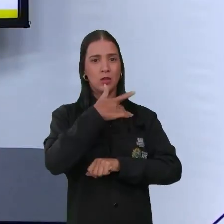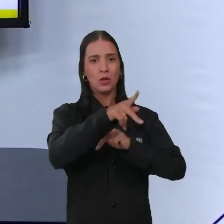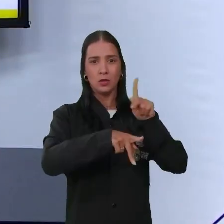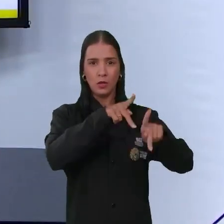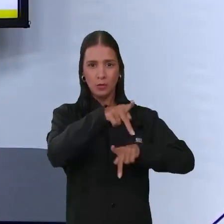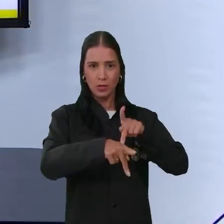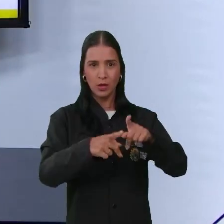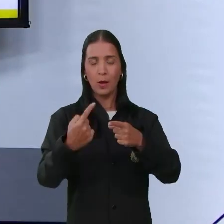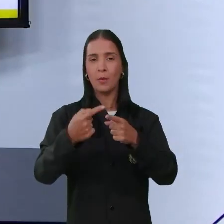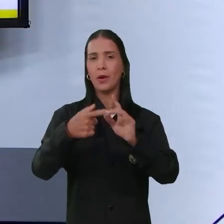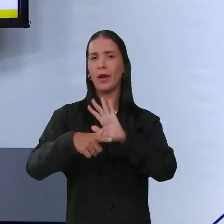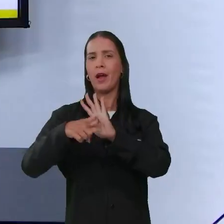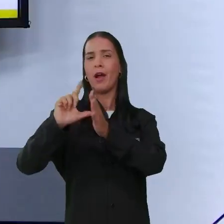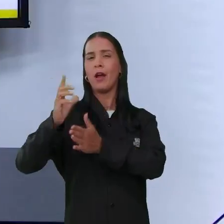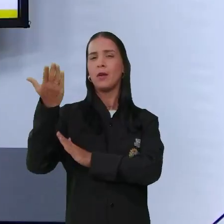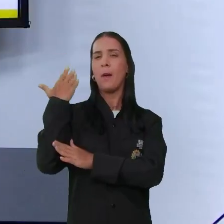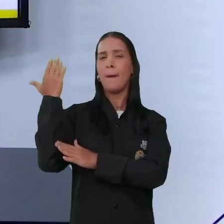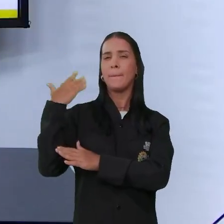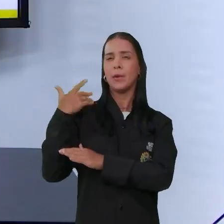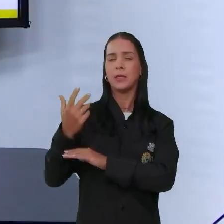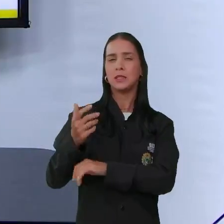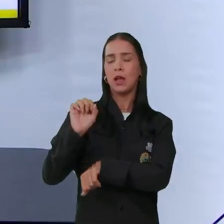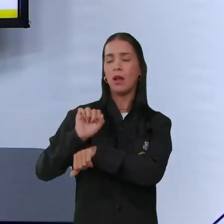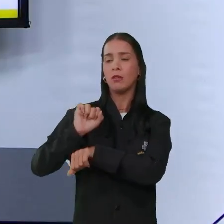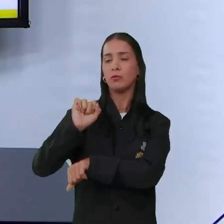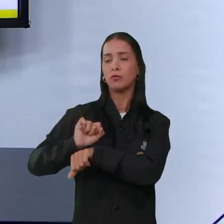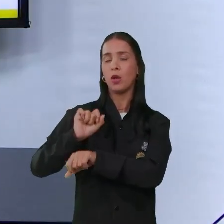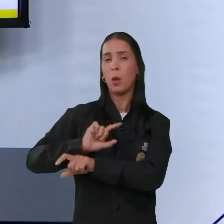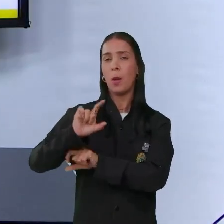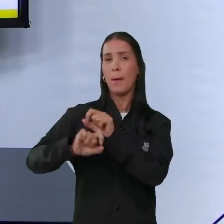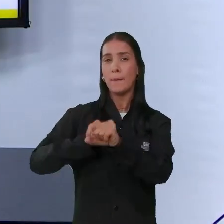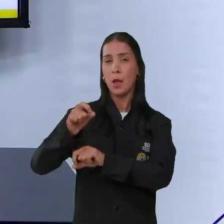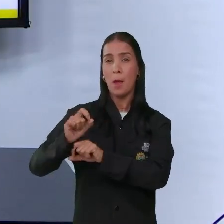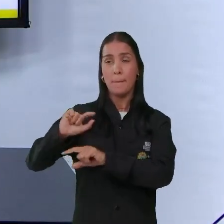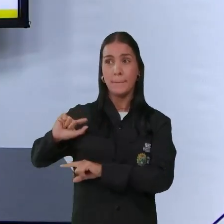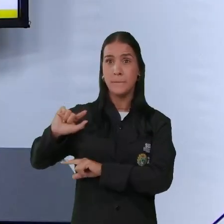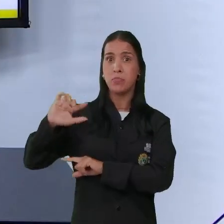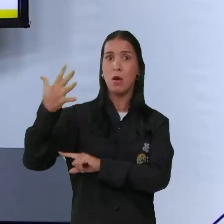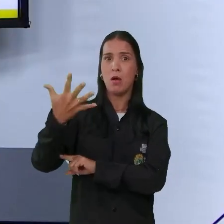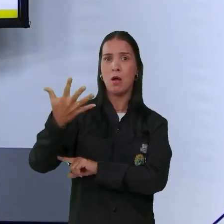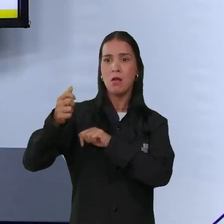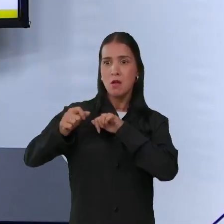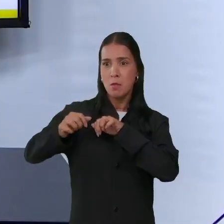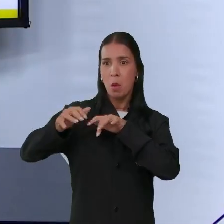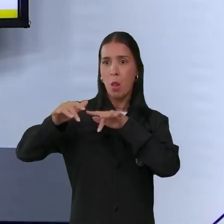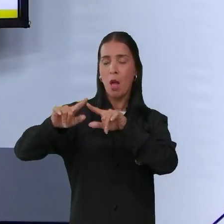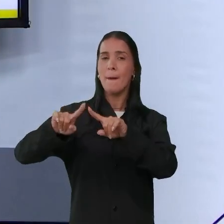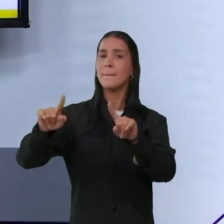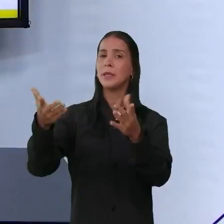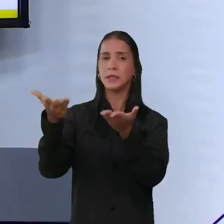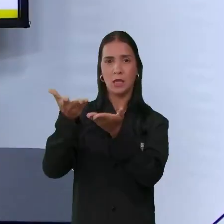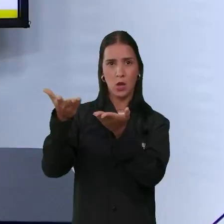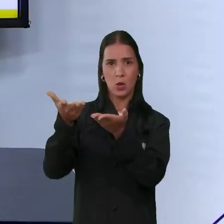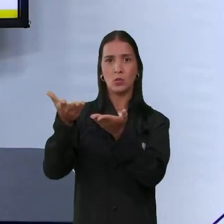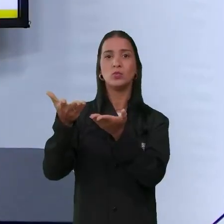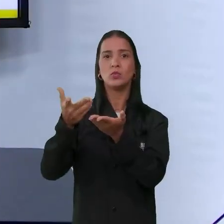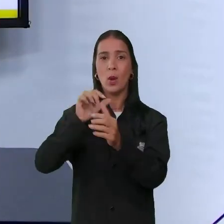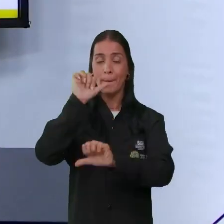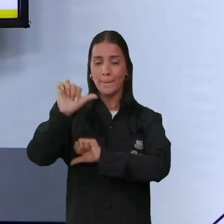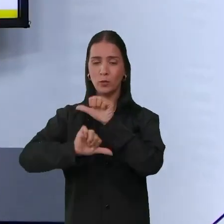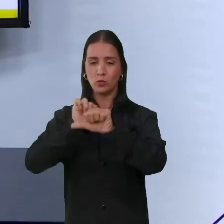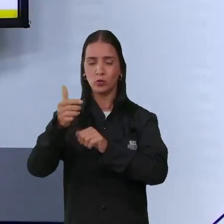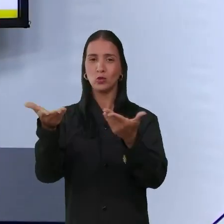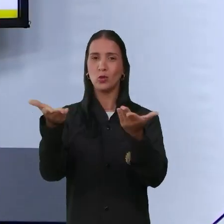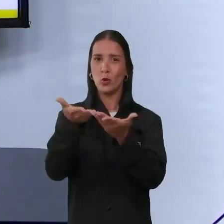no passado acontecer uma catástrofe, uma peste, alguma coisa, para poder prevenir. Agora não. Agora a gente